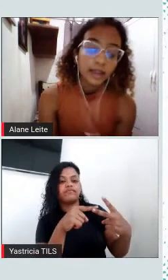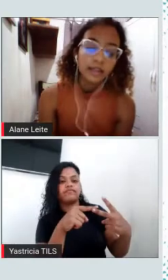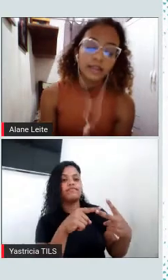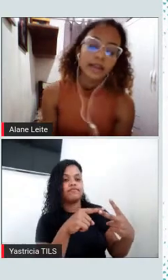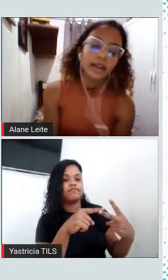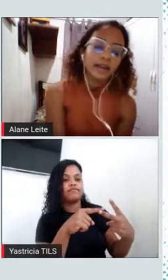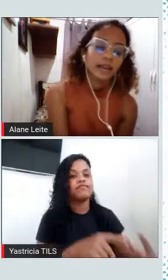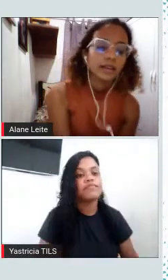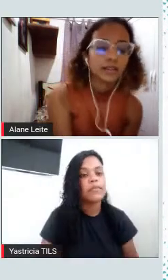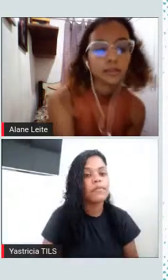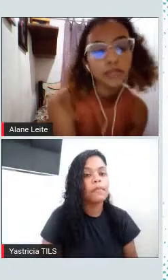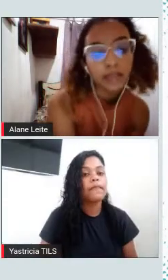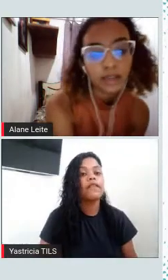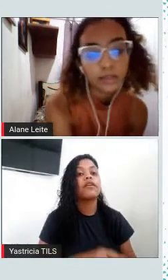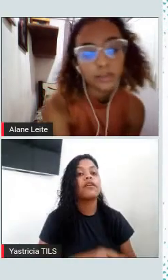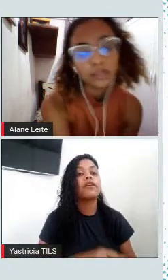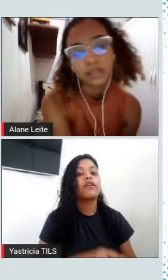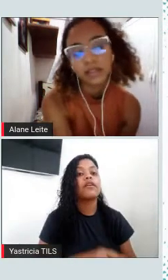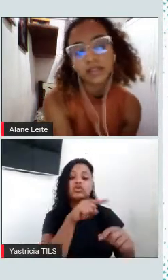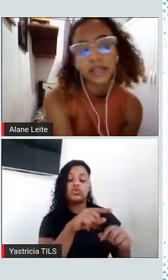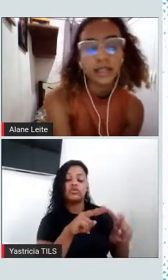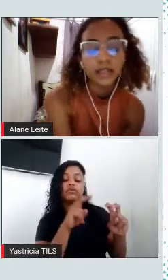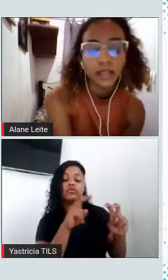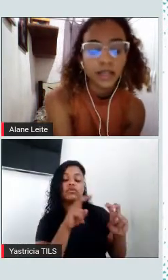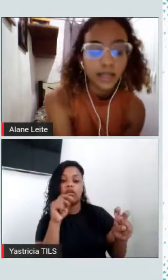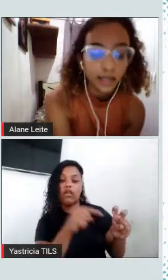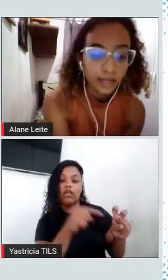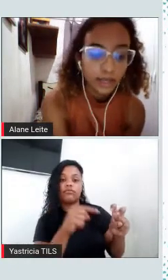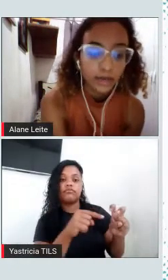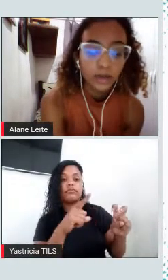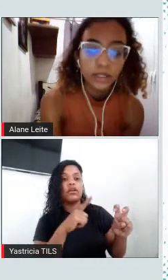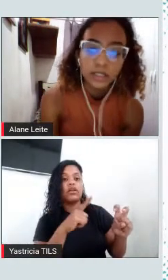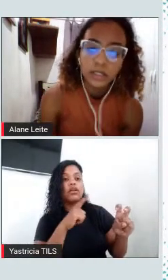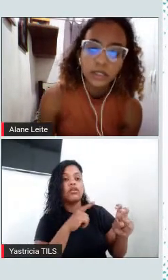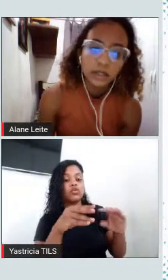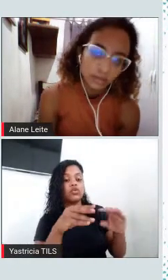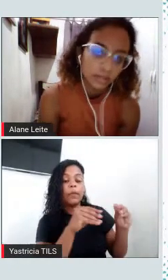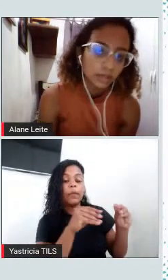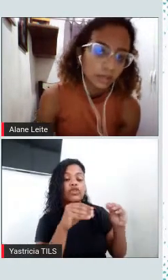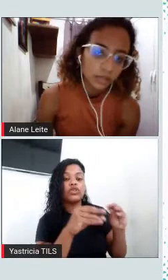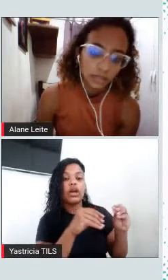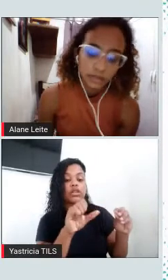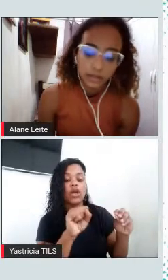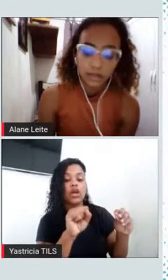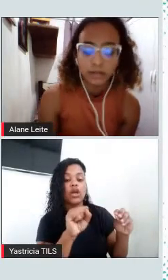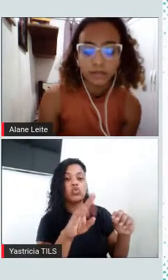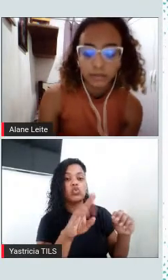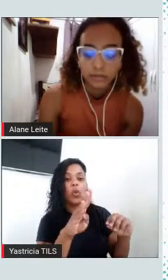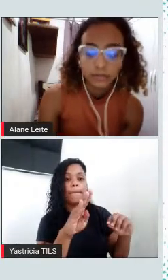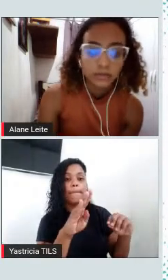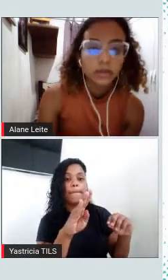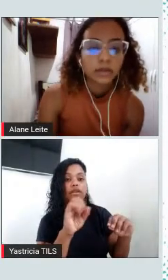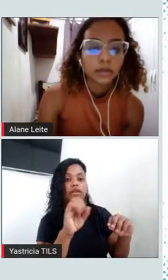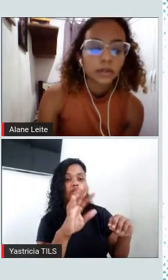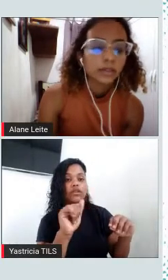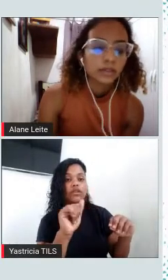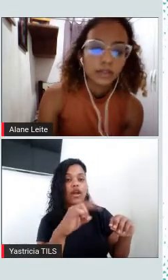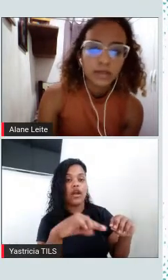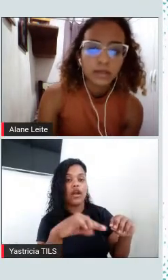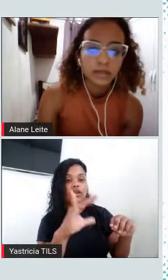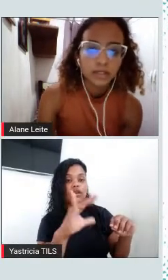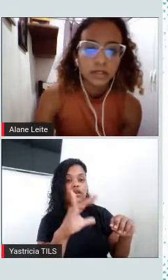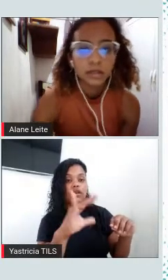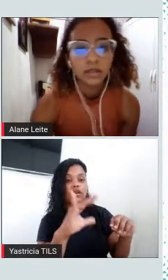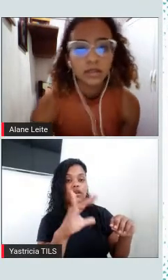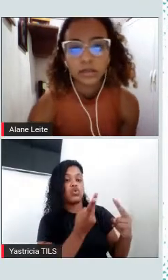sobre ela a substância ela vai coexistir nesses dois estados, né? Como eu também já